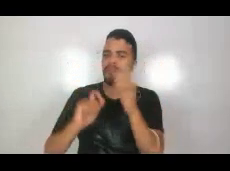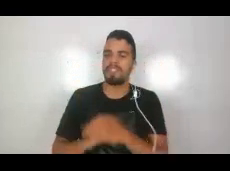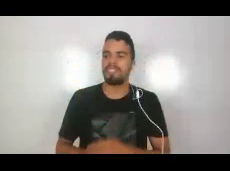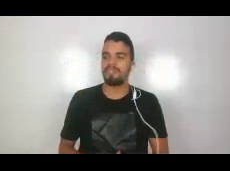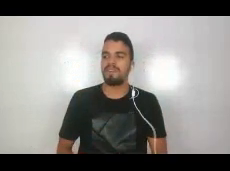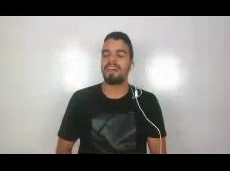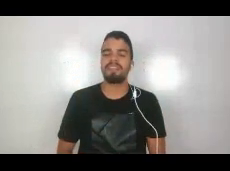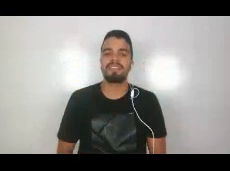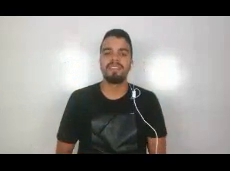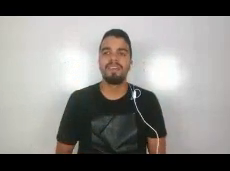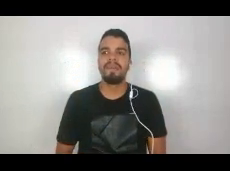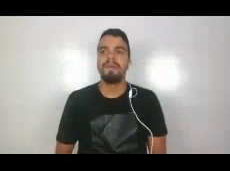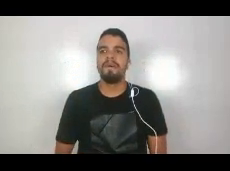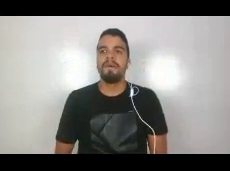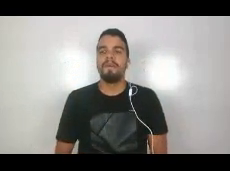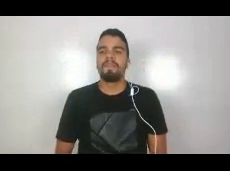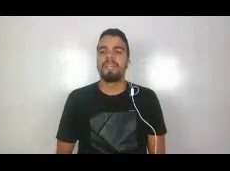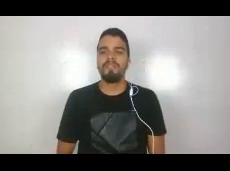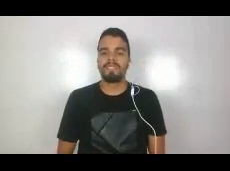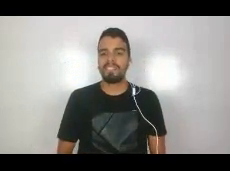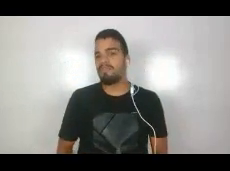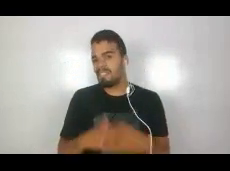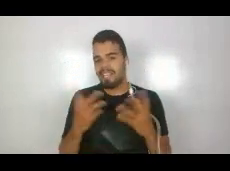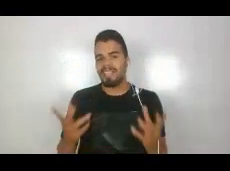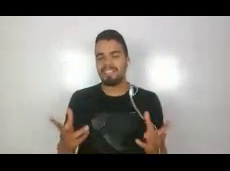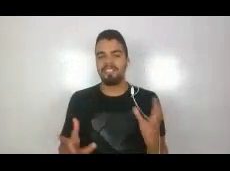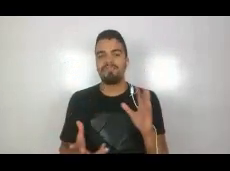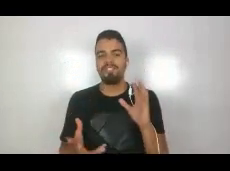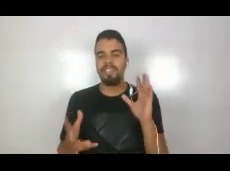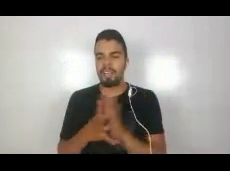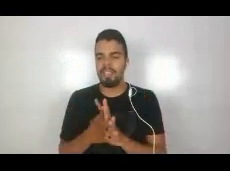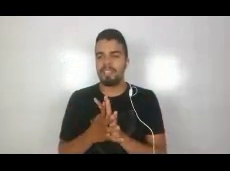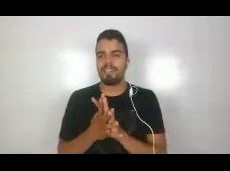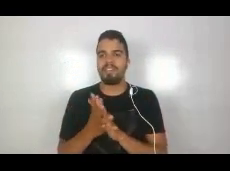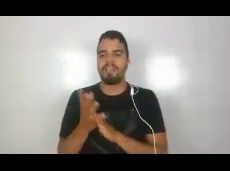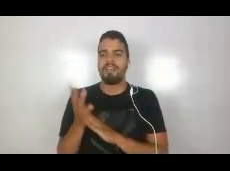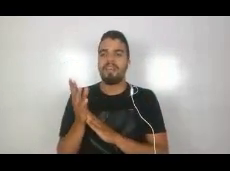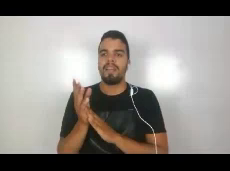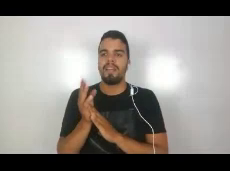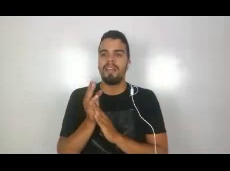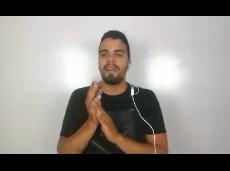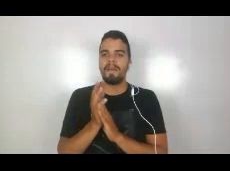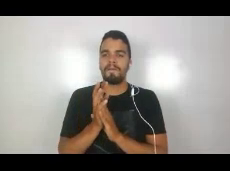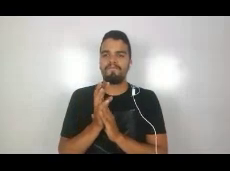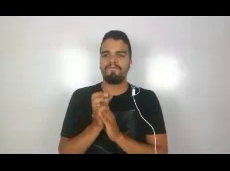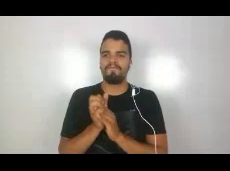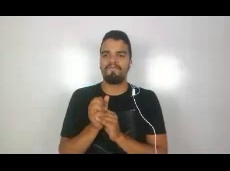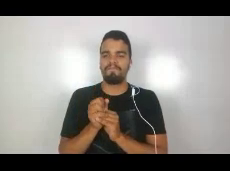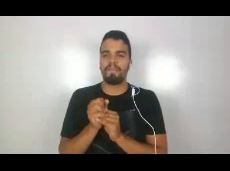faz, comumente a gente faz. Então, são sinais que a gente utiliza